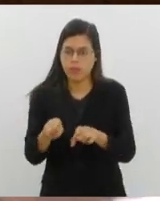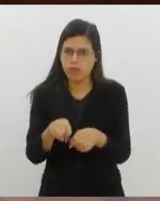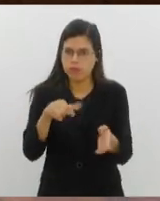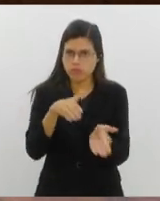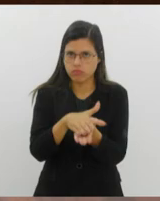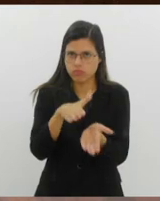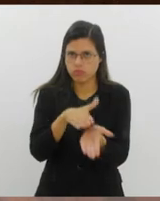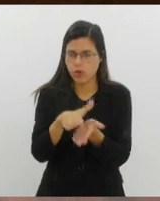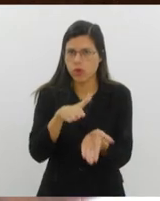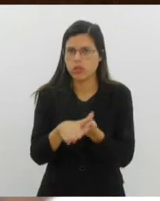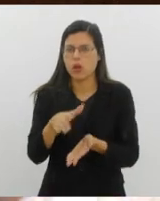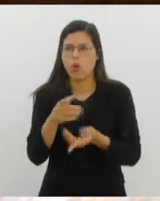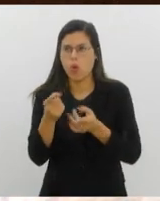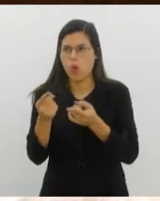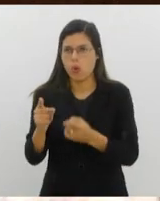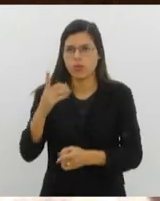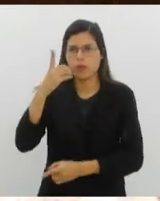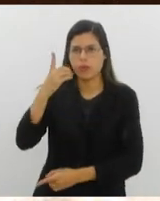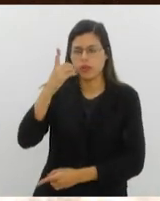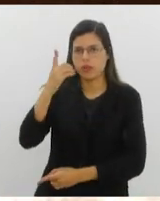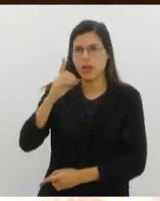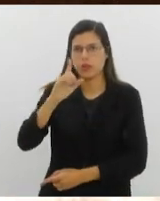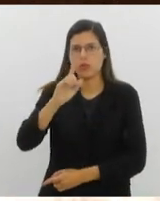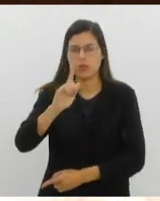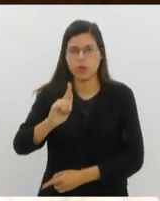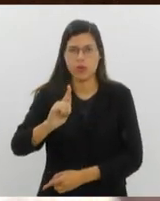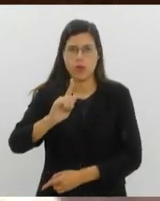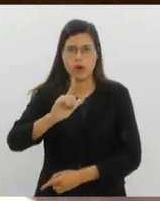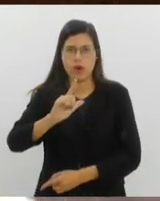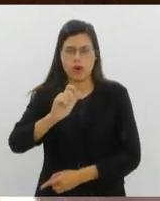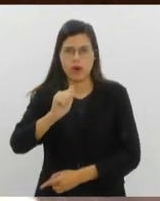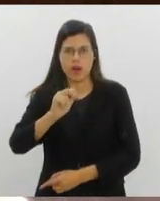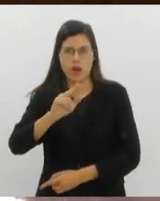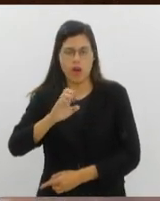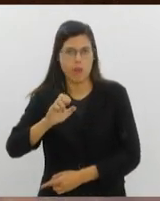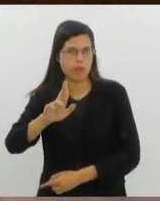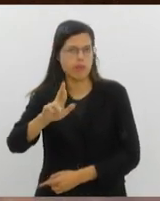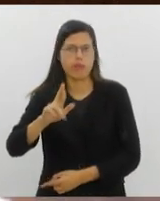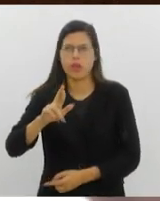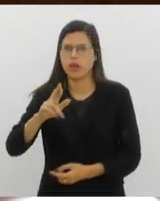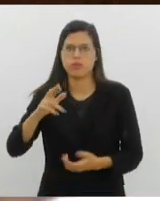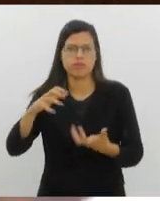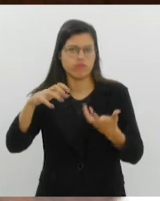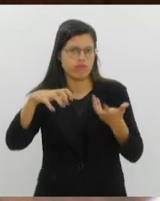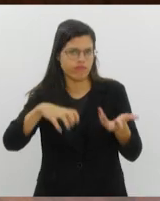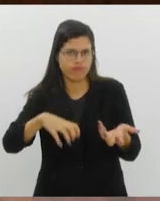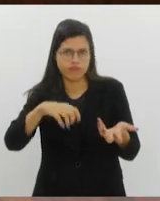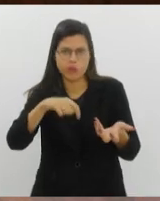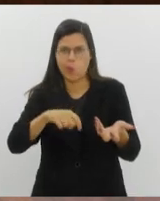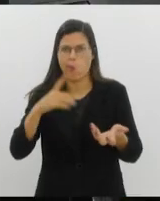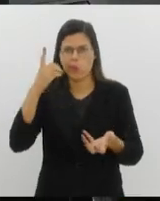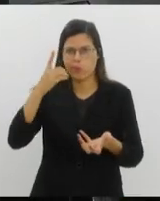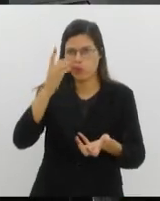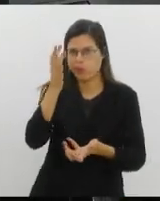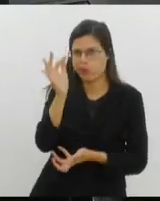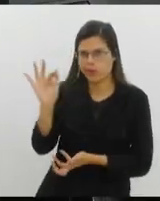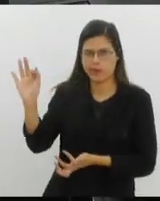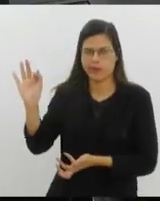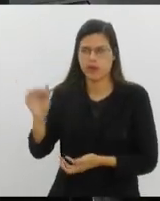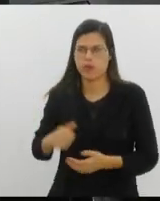deputado federal Glauber Braga, que não merece ocupar a cadeira que ocupa dentro do Congresso Nacional como deputado federal. Muito obrigado, senhor presidente.